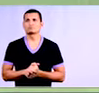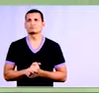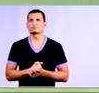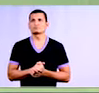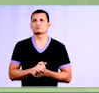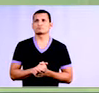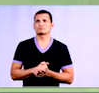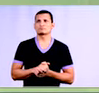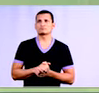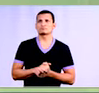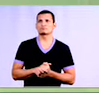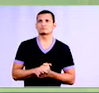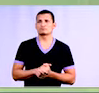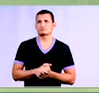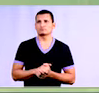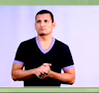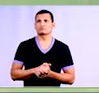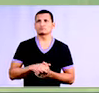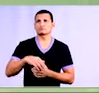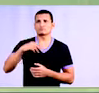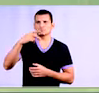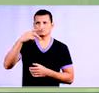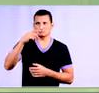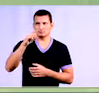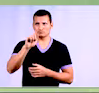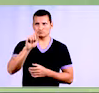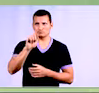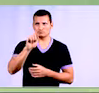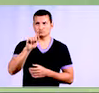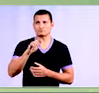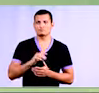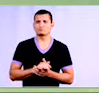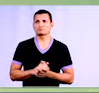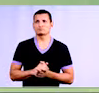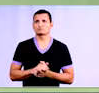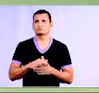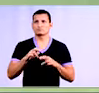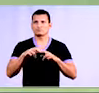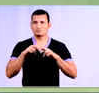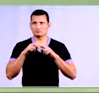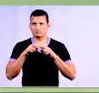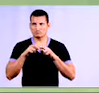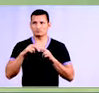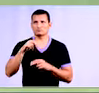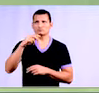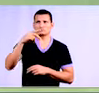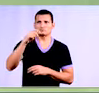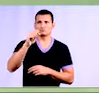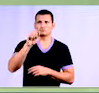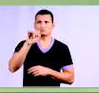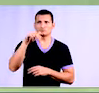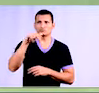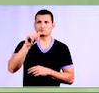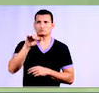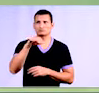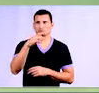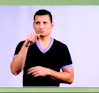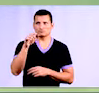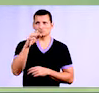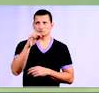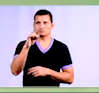denominado páginas. Por isso chamamos de paginação de memória.